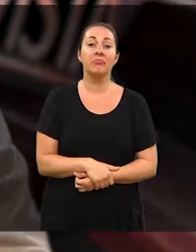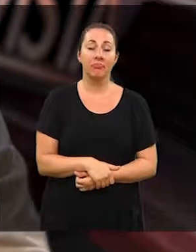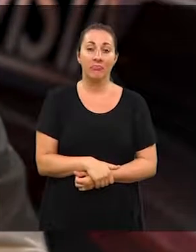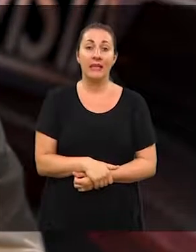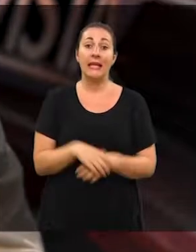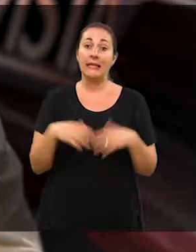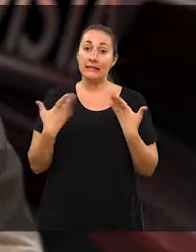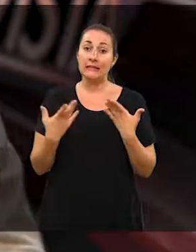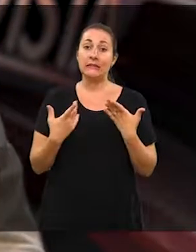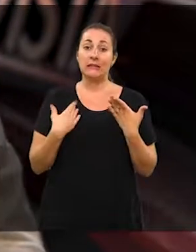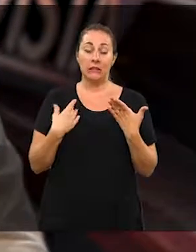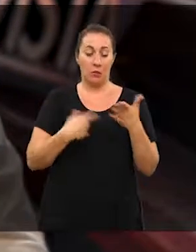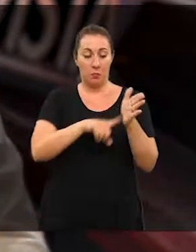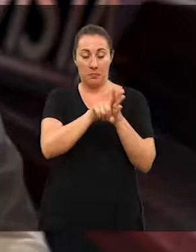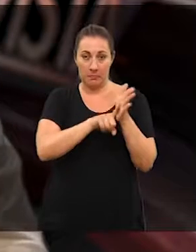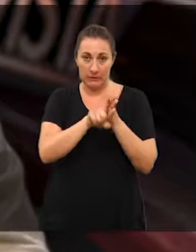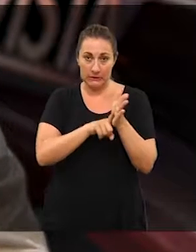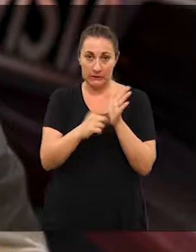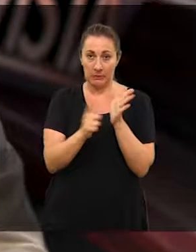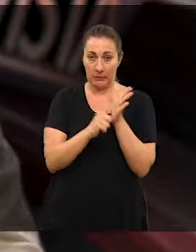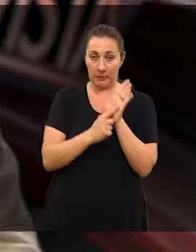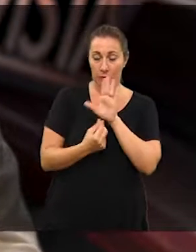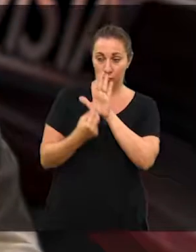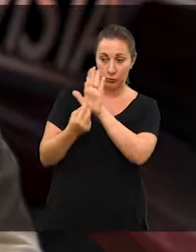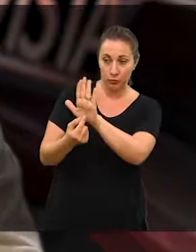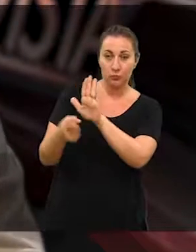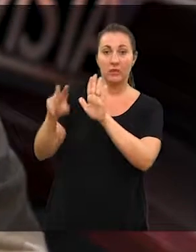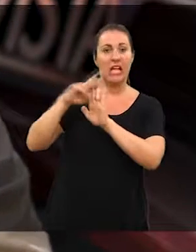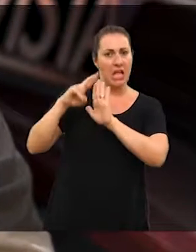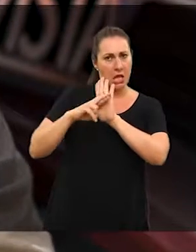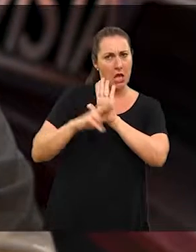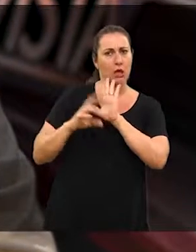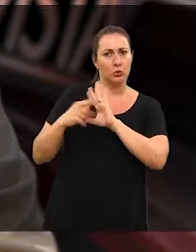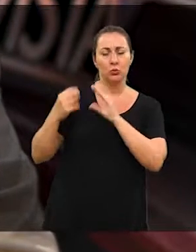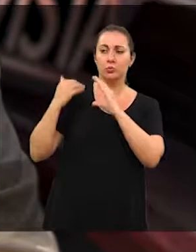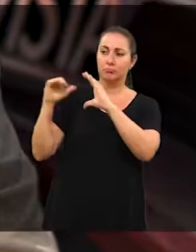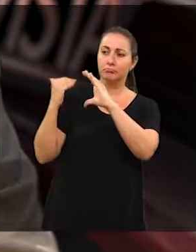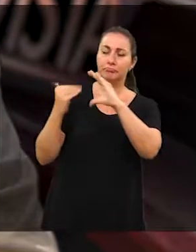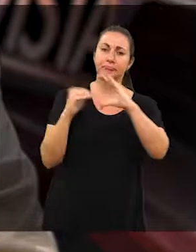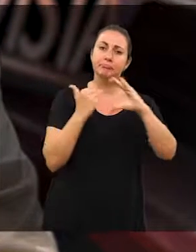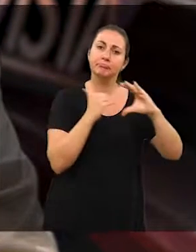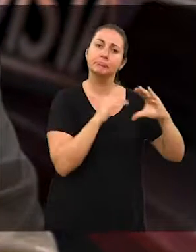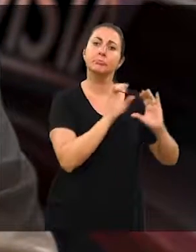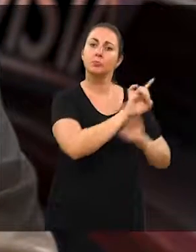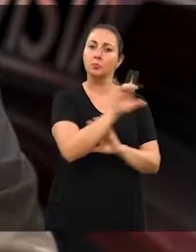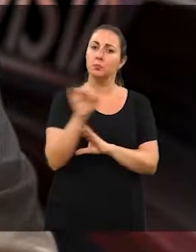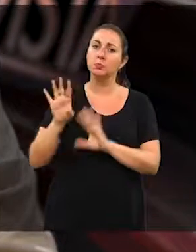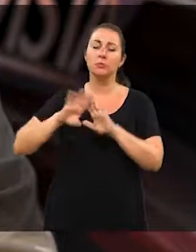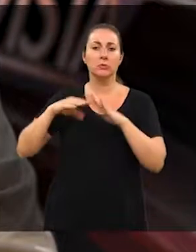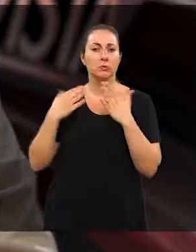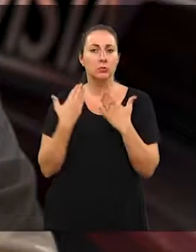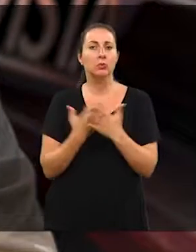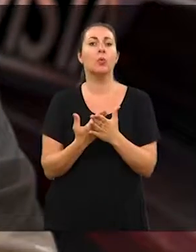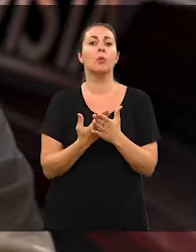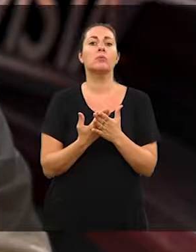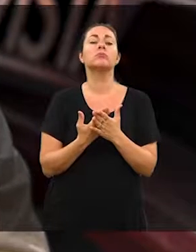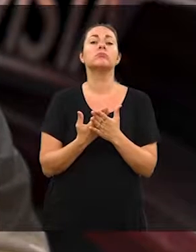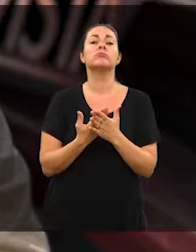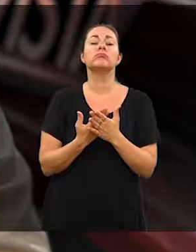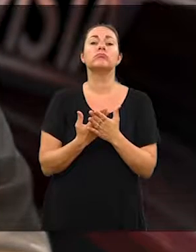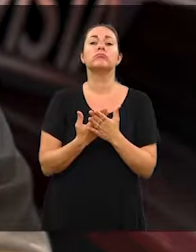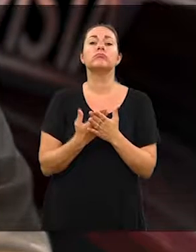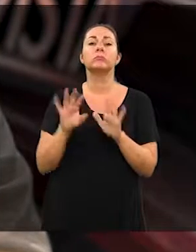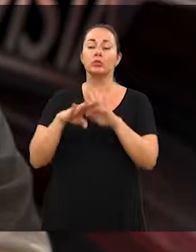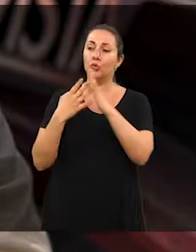disponibilizado esse questionário aqui que nós temos aqui com o regulamento, tudo, no e-mail de cada escola, né? Chegou no e-mail de cada escola,